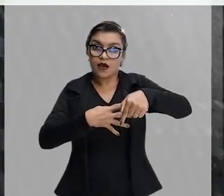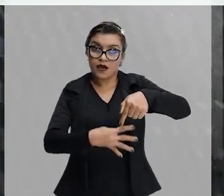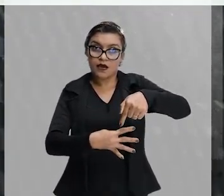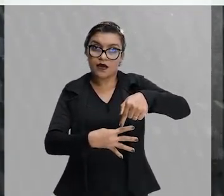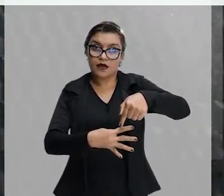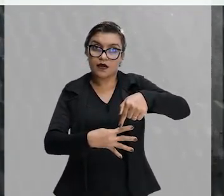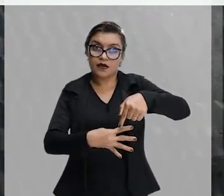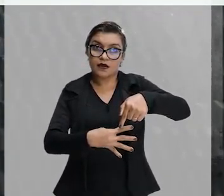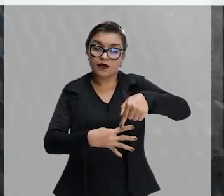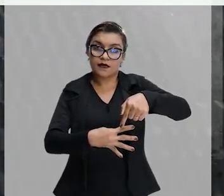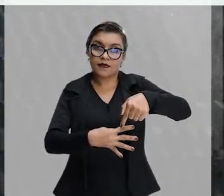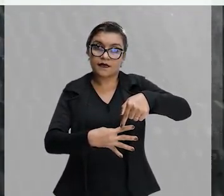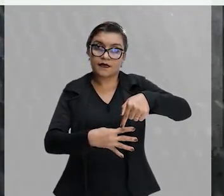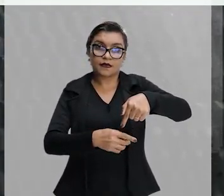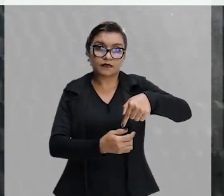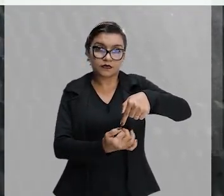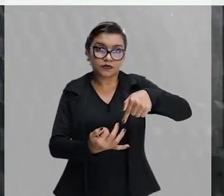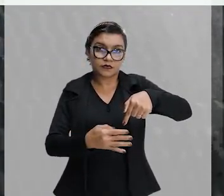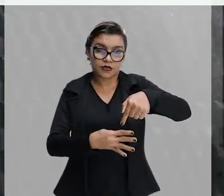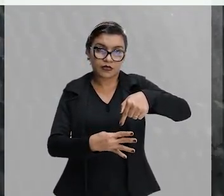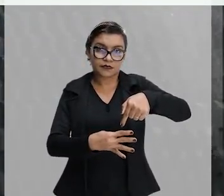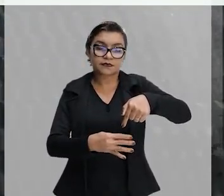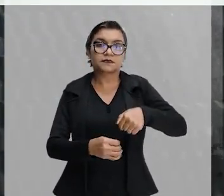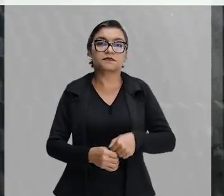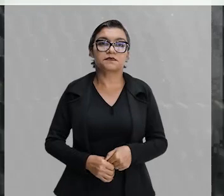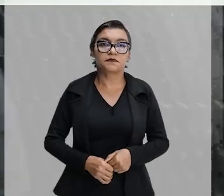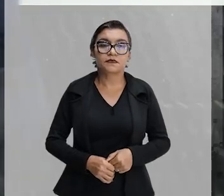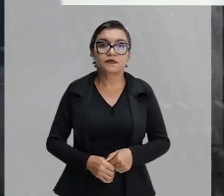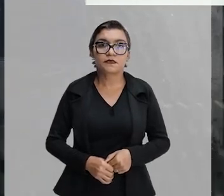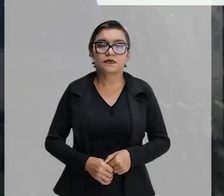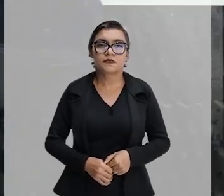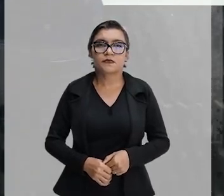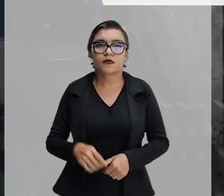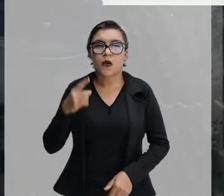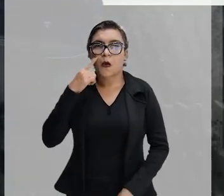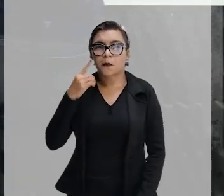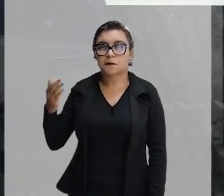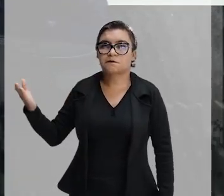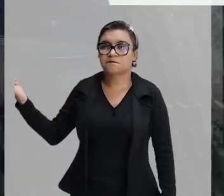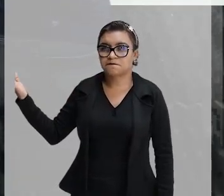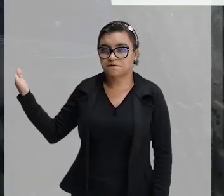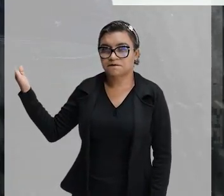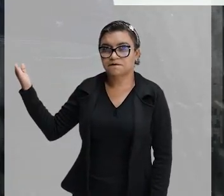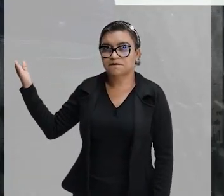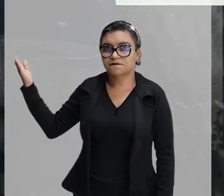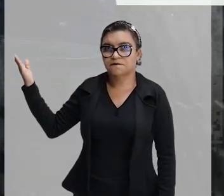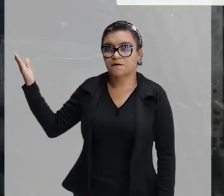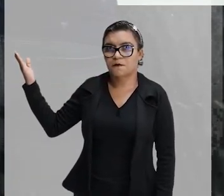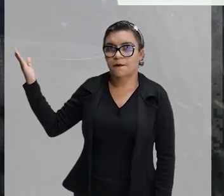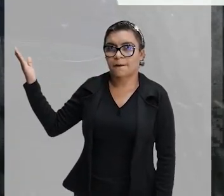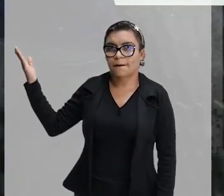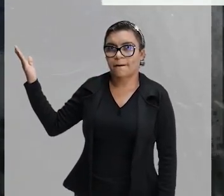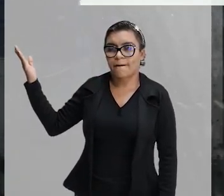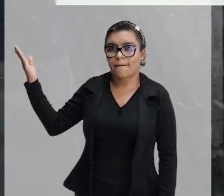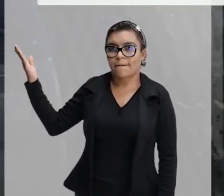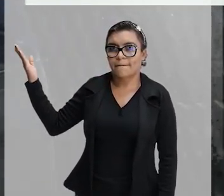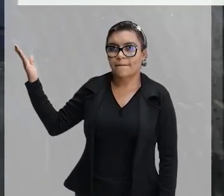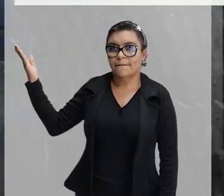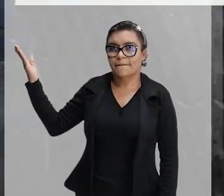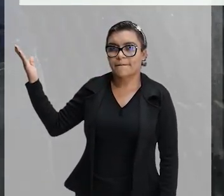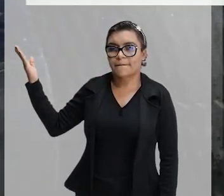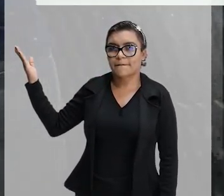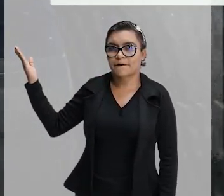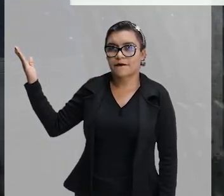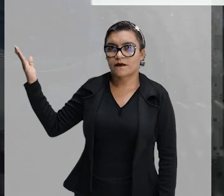O Q' B, menos Q sobre 2. Então, posso até colocar logo menos Q sobre 2.